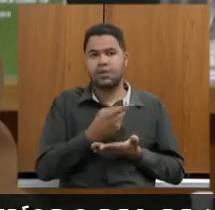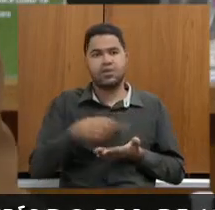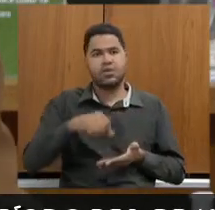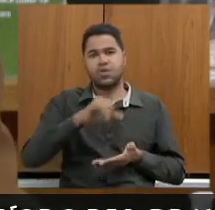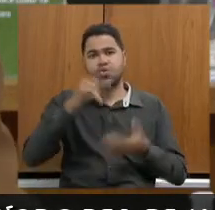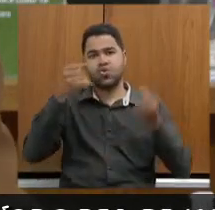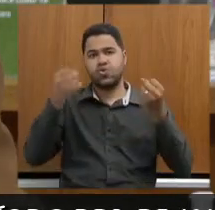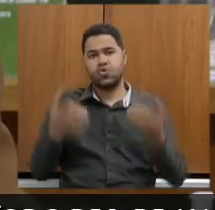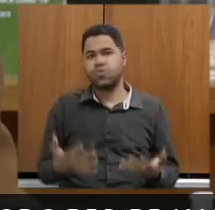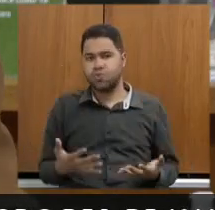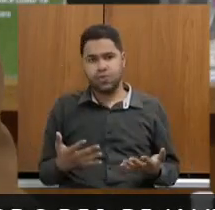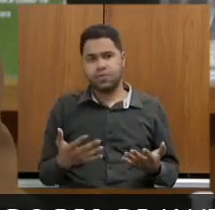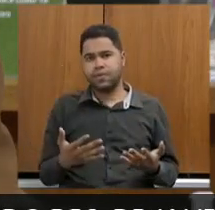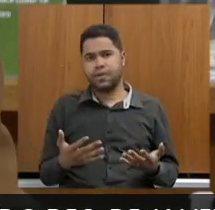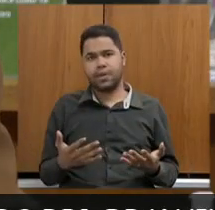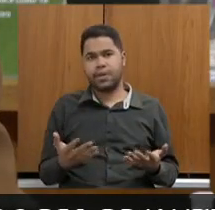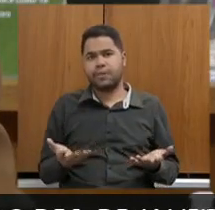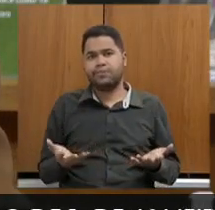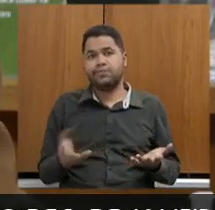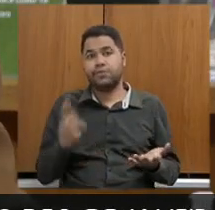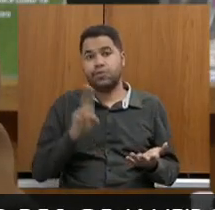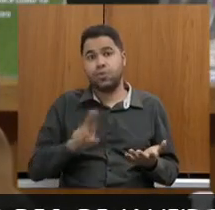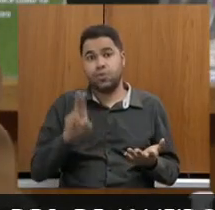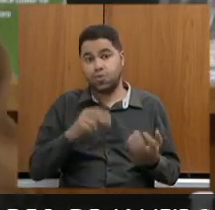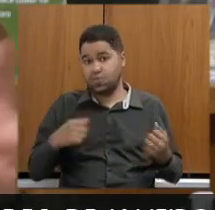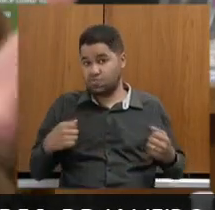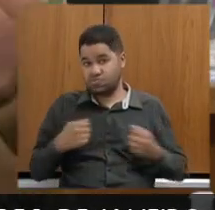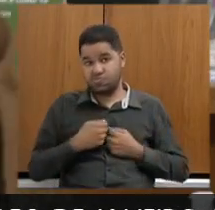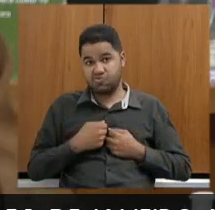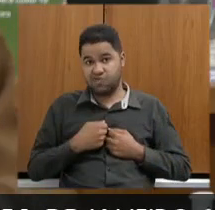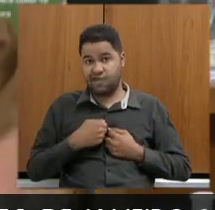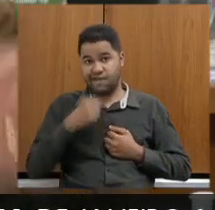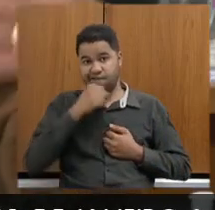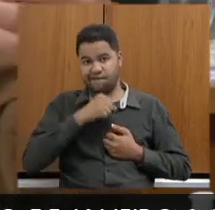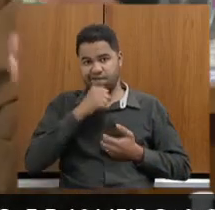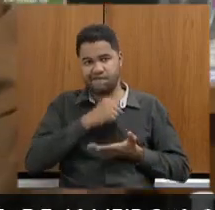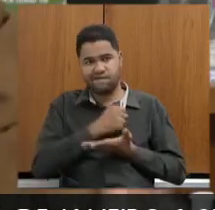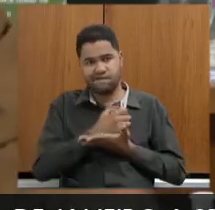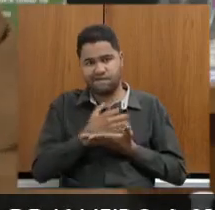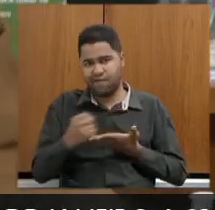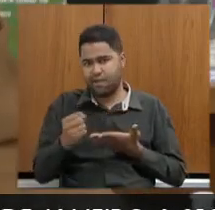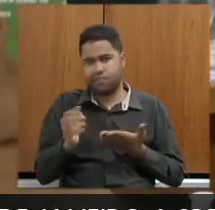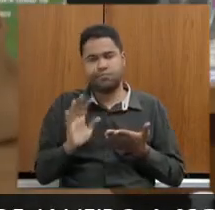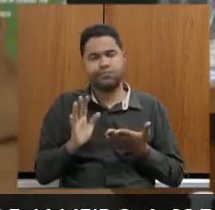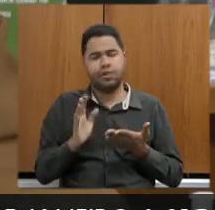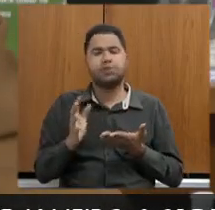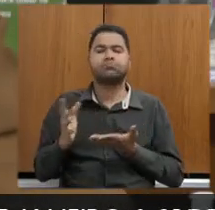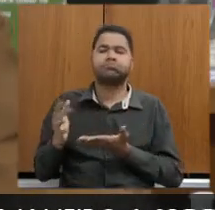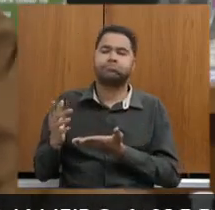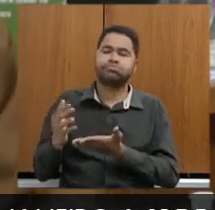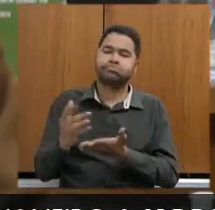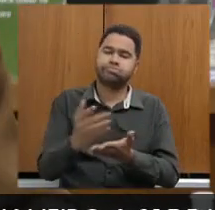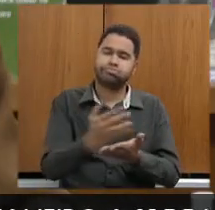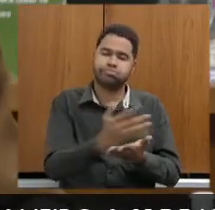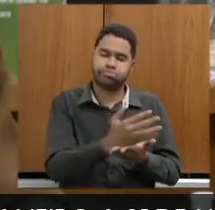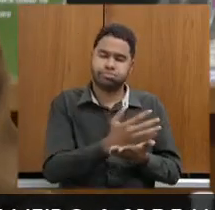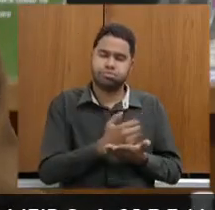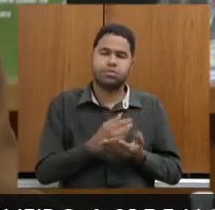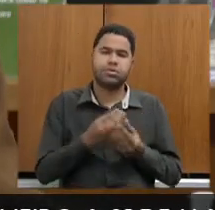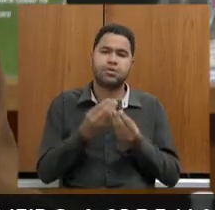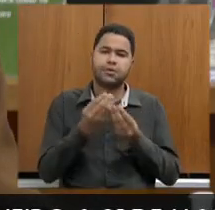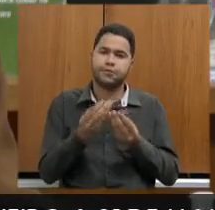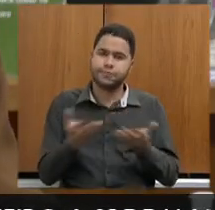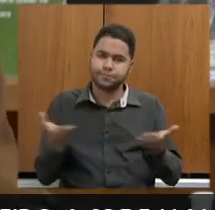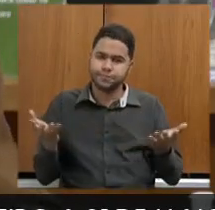justificar né o uso de colete vencido então gente recolheu e nós já estamos já